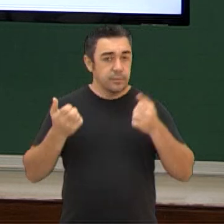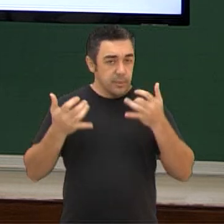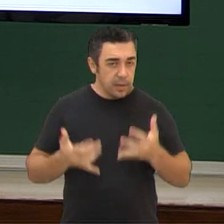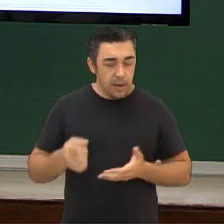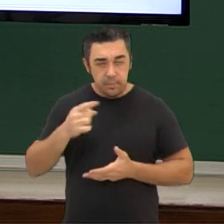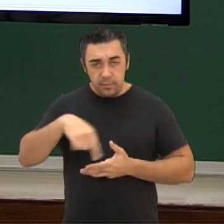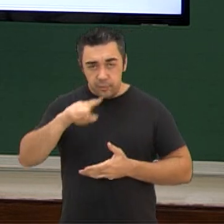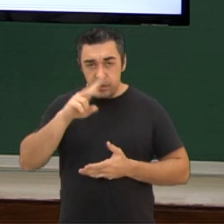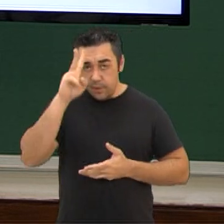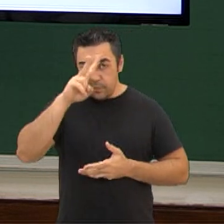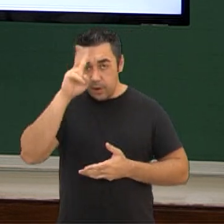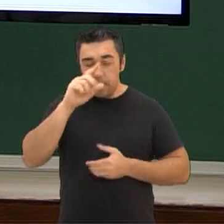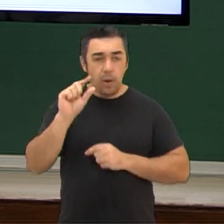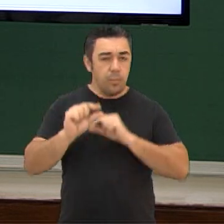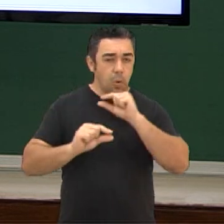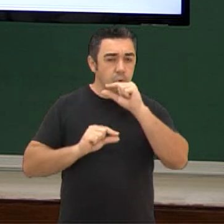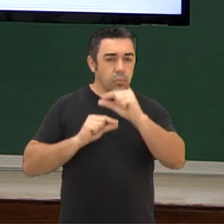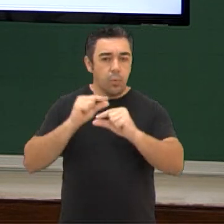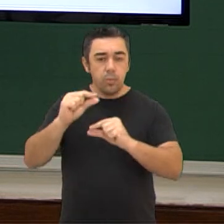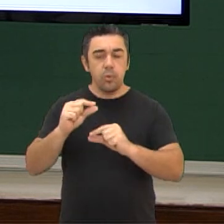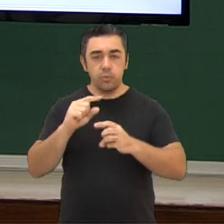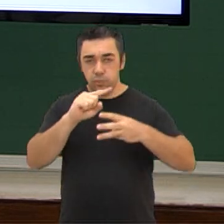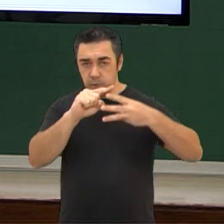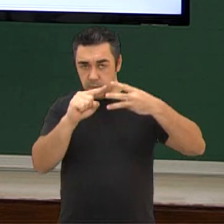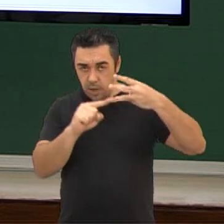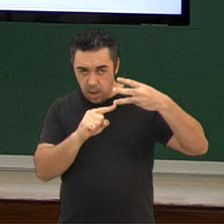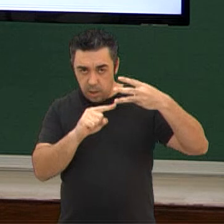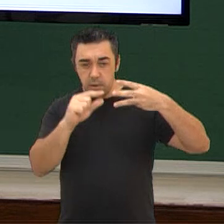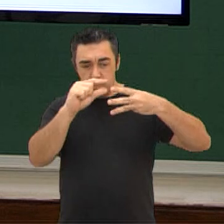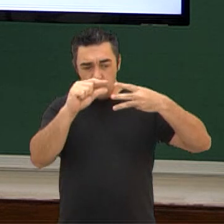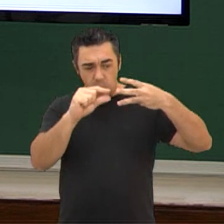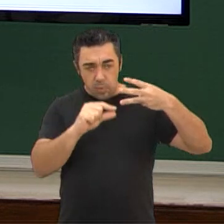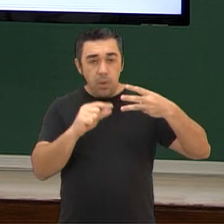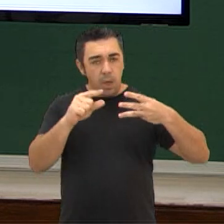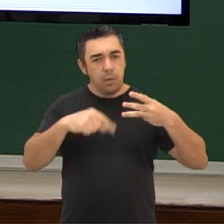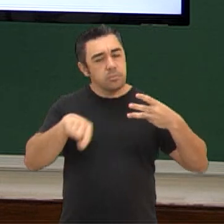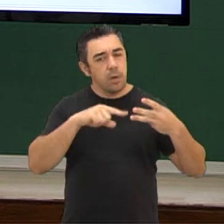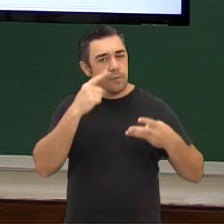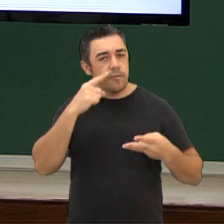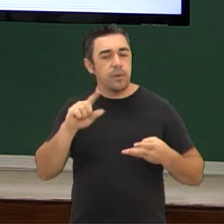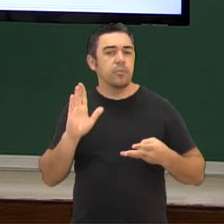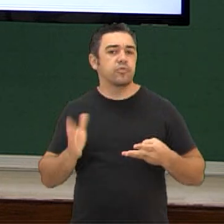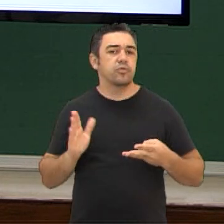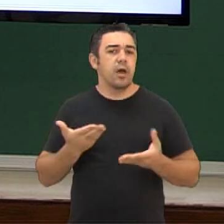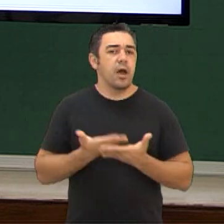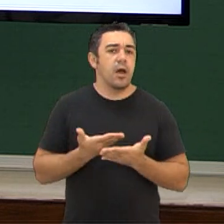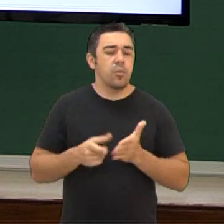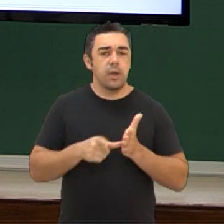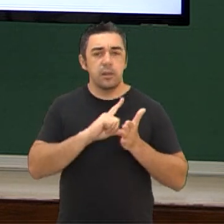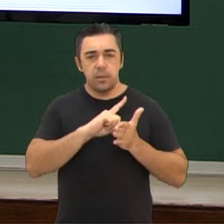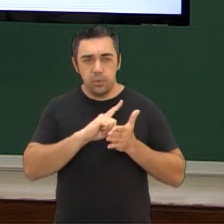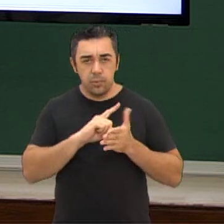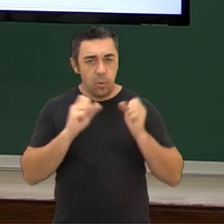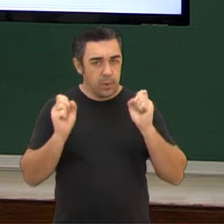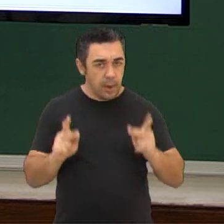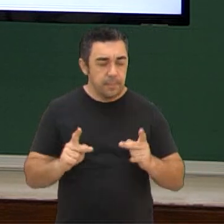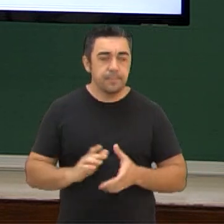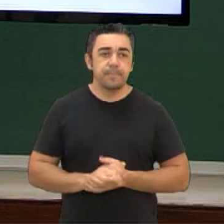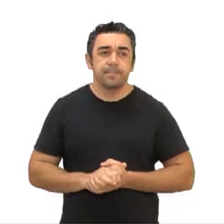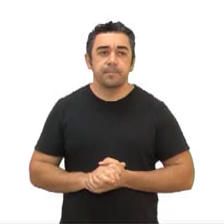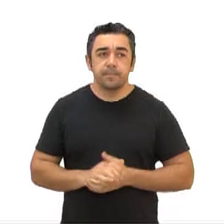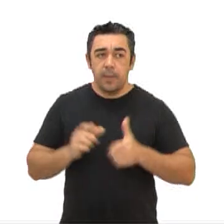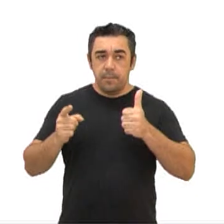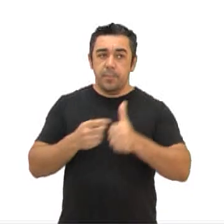com vocês rapidamente um pouquinho de cada uma dessas funções que nós trabalhamos nas aulas anteriores, tá? Então